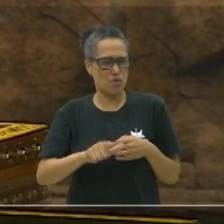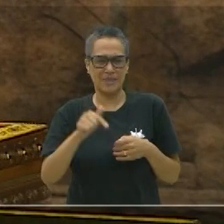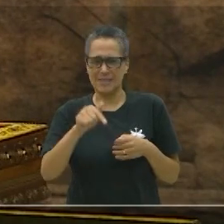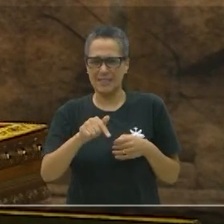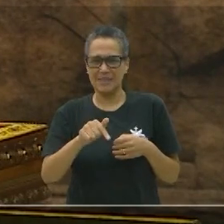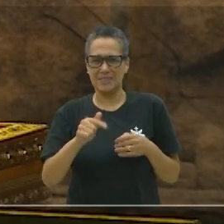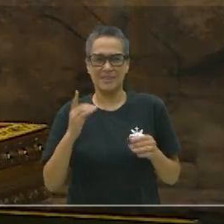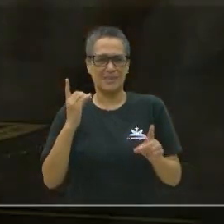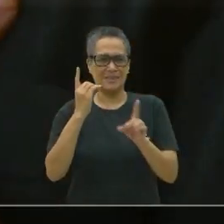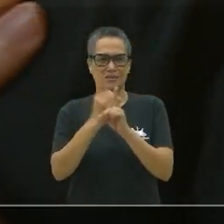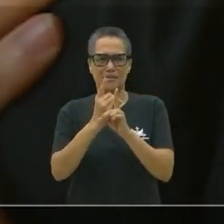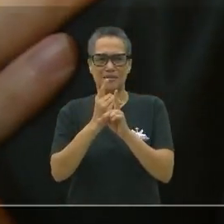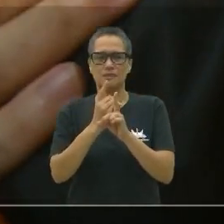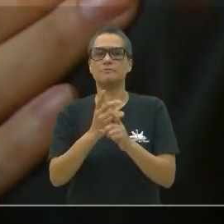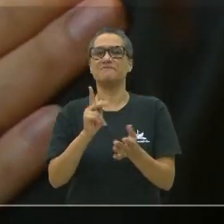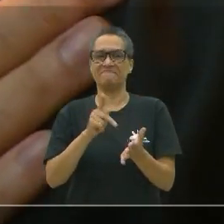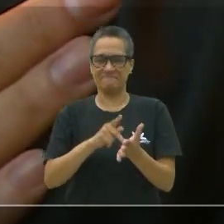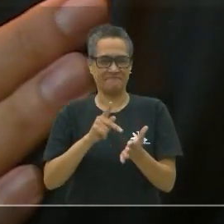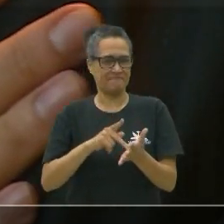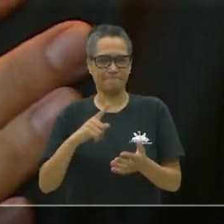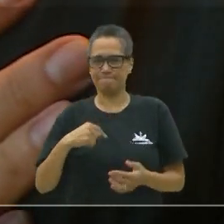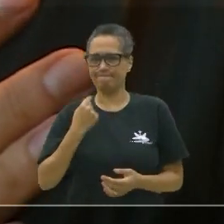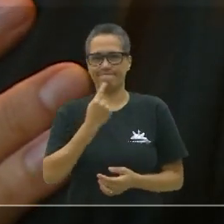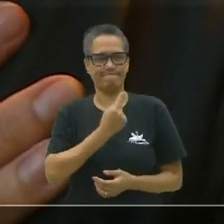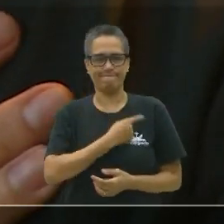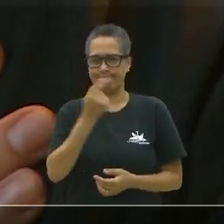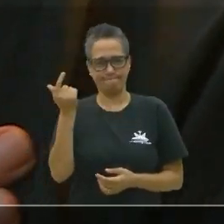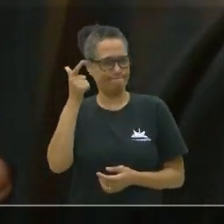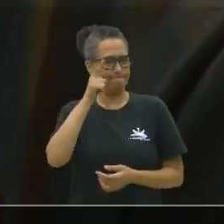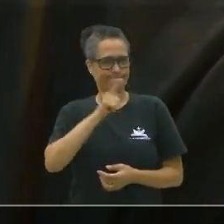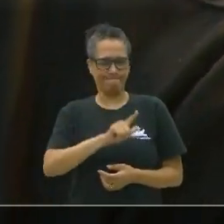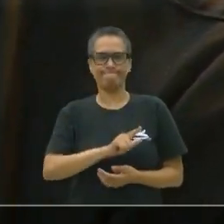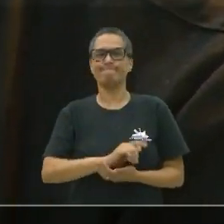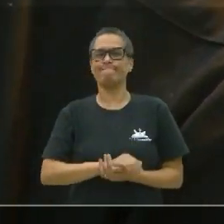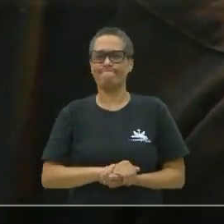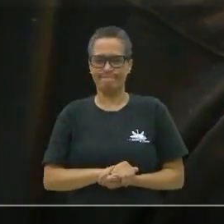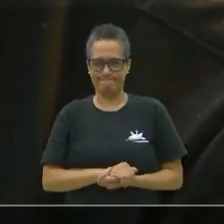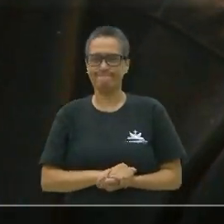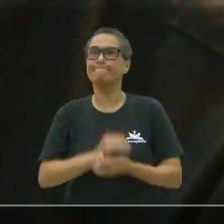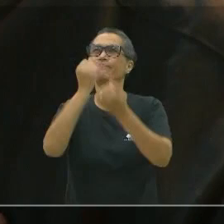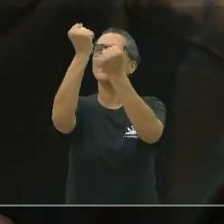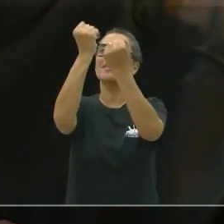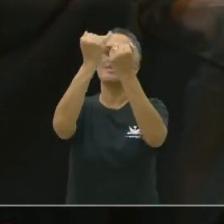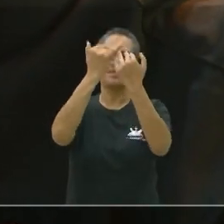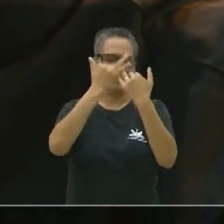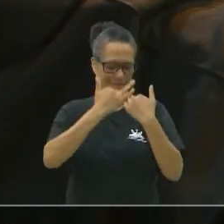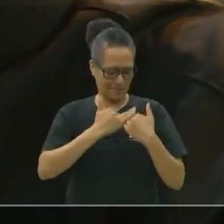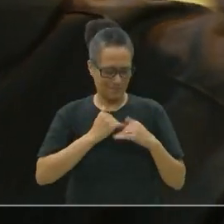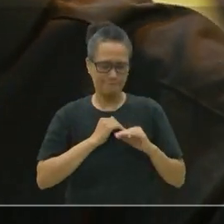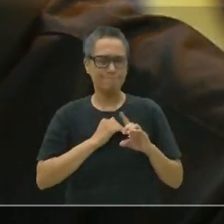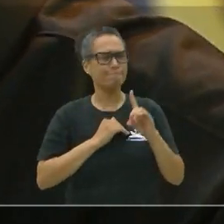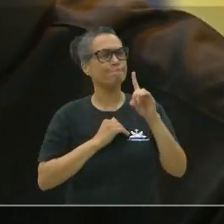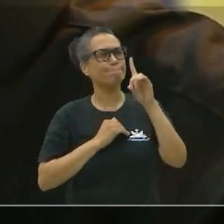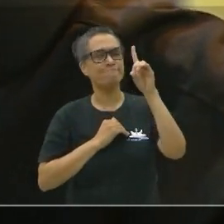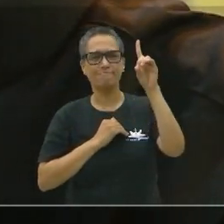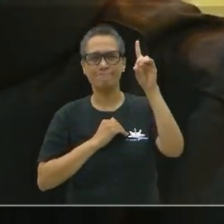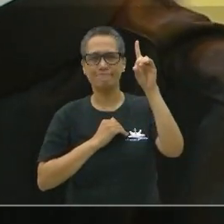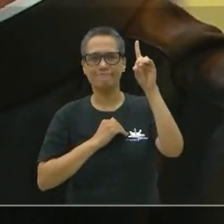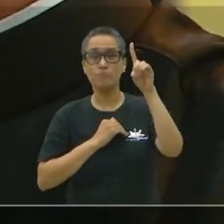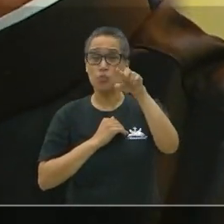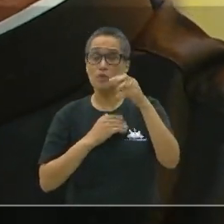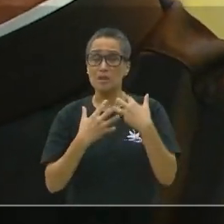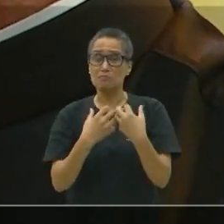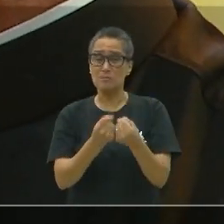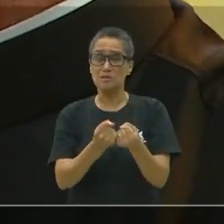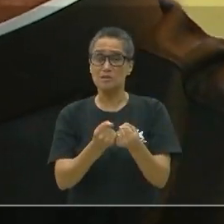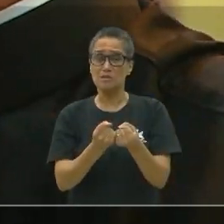Nós não merecemos mesmo. É graça de Deus, por isso pode tomar